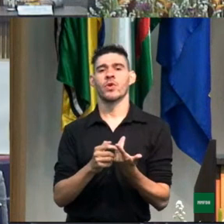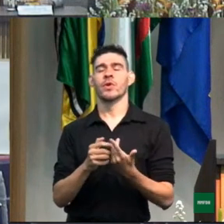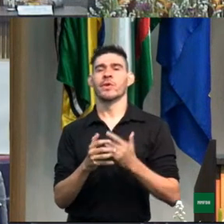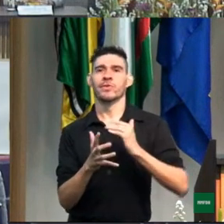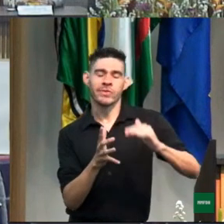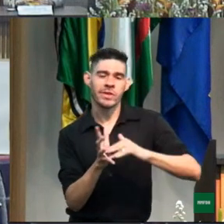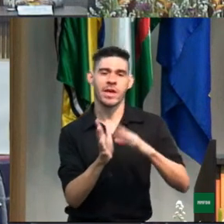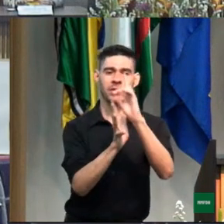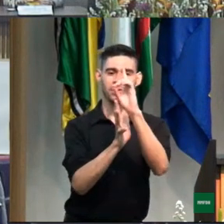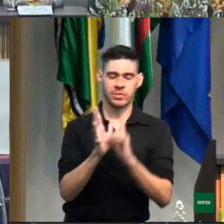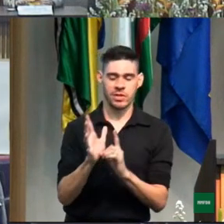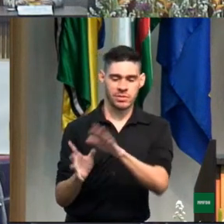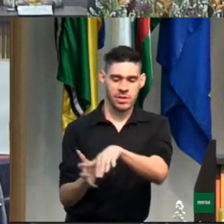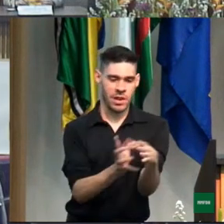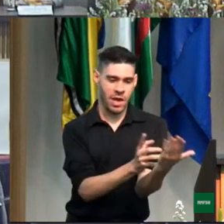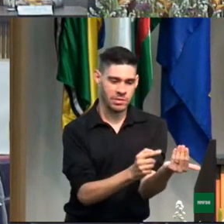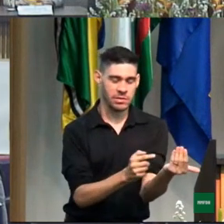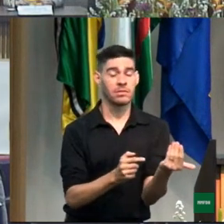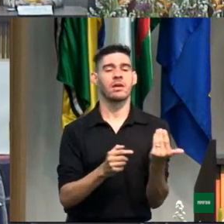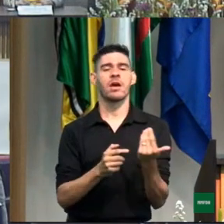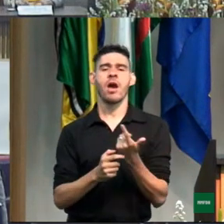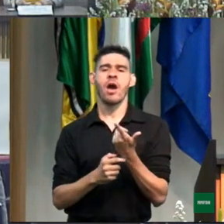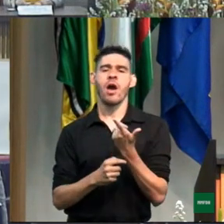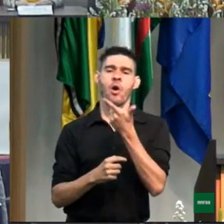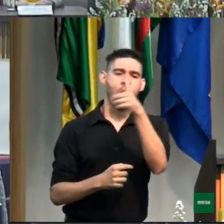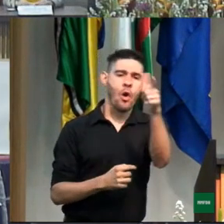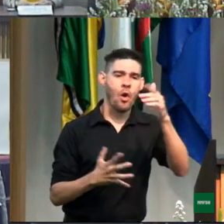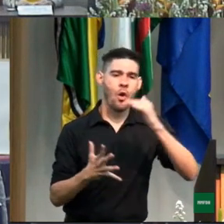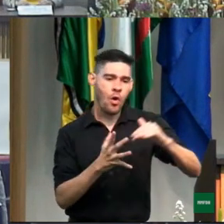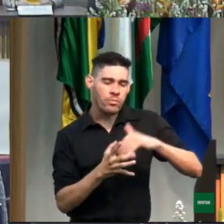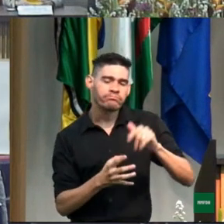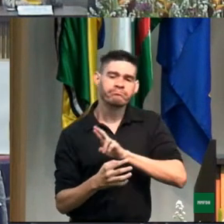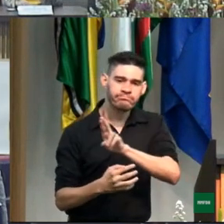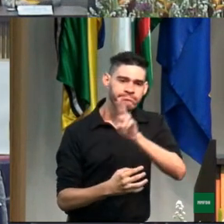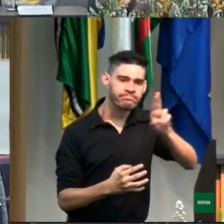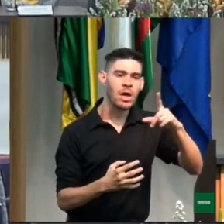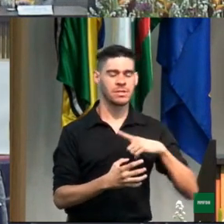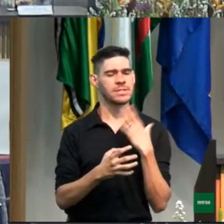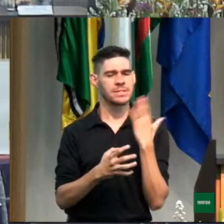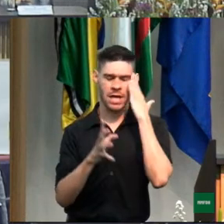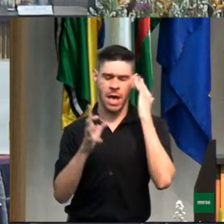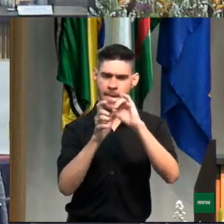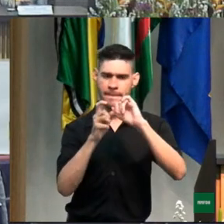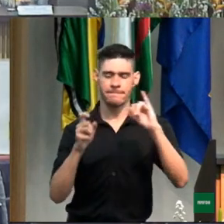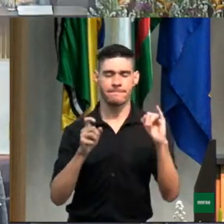das outras secretarias, porque a gente sabe a importância do tema para todos os nossos públicos.